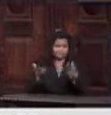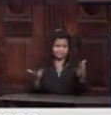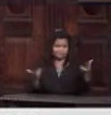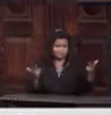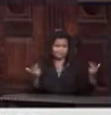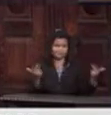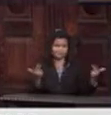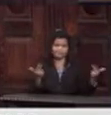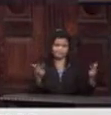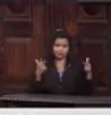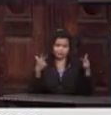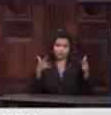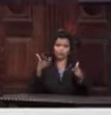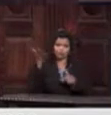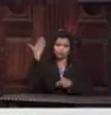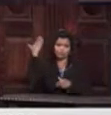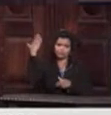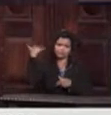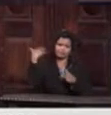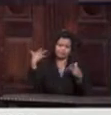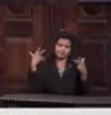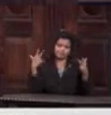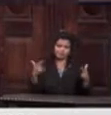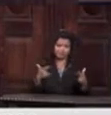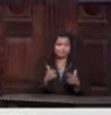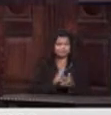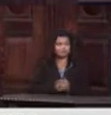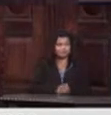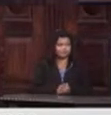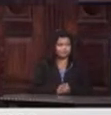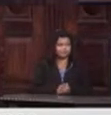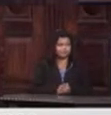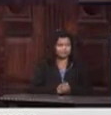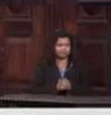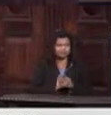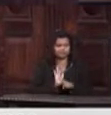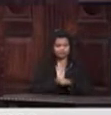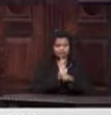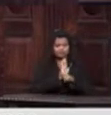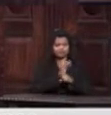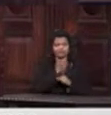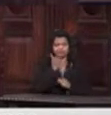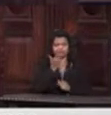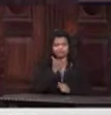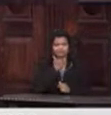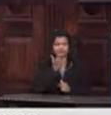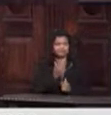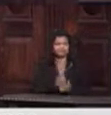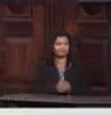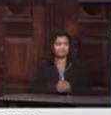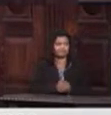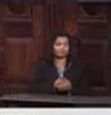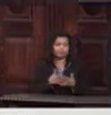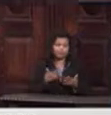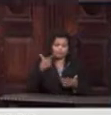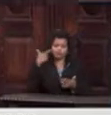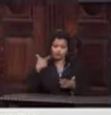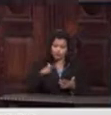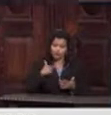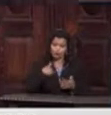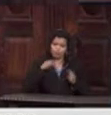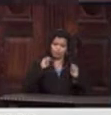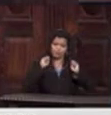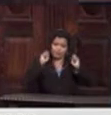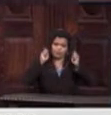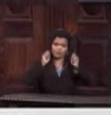passado, de triste memória. Portanto, eu estou dessa tribuna, mais uma vez, fazendo o meu protesto solidário, esperando